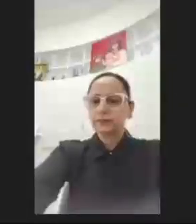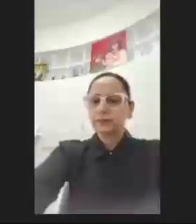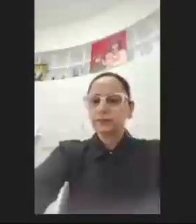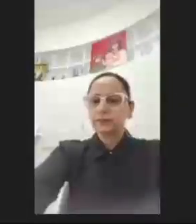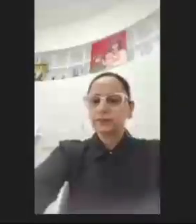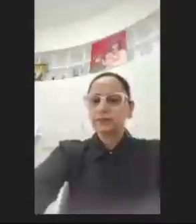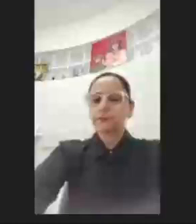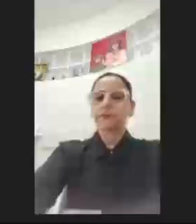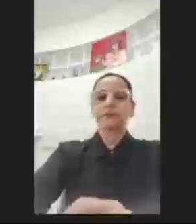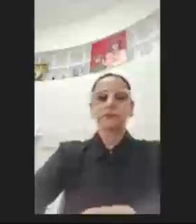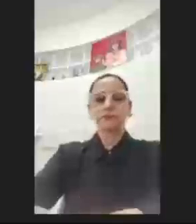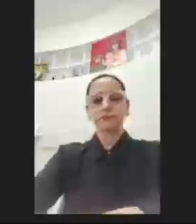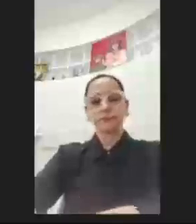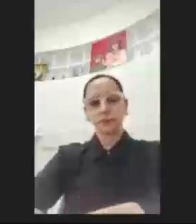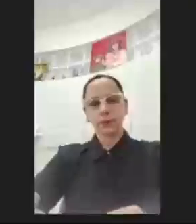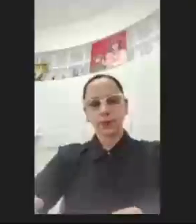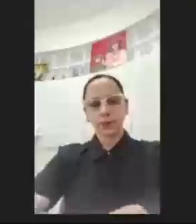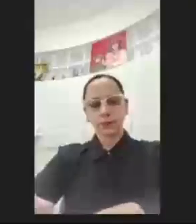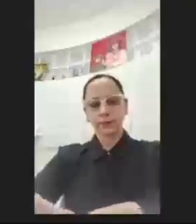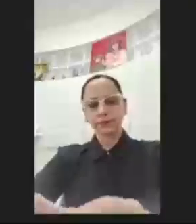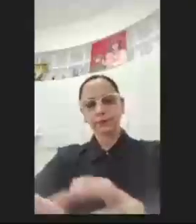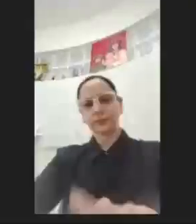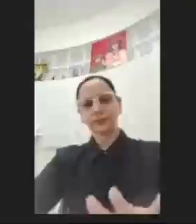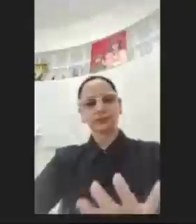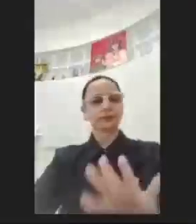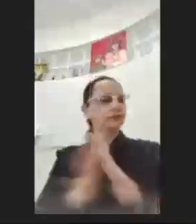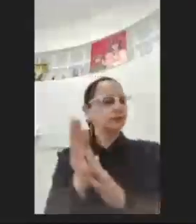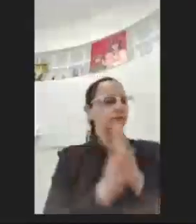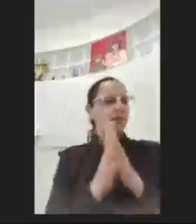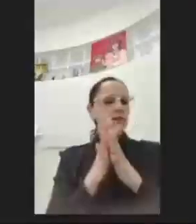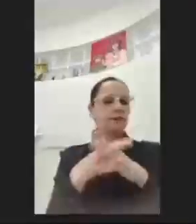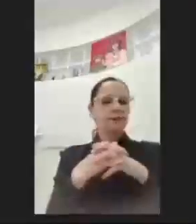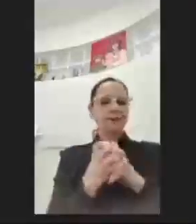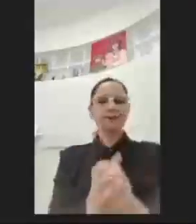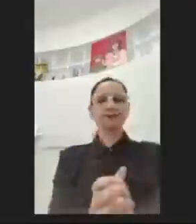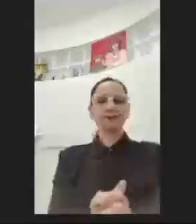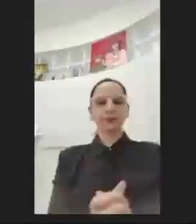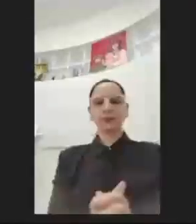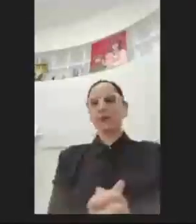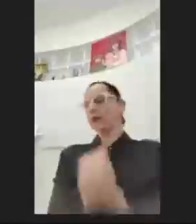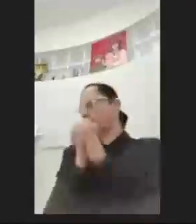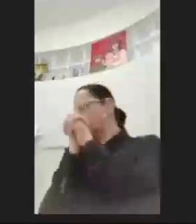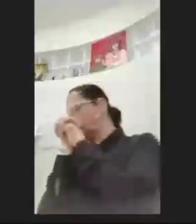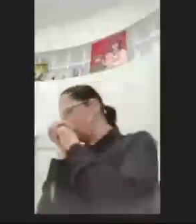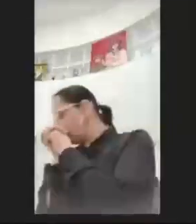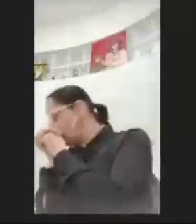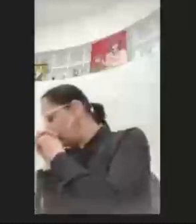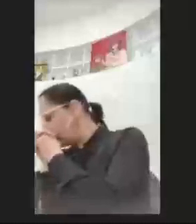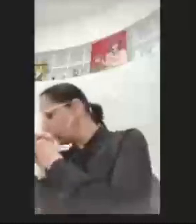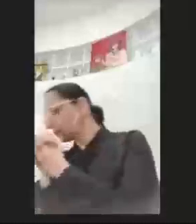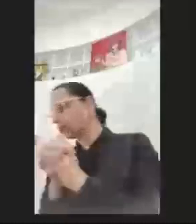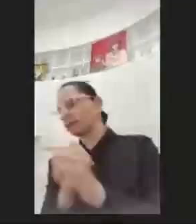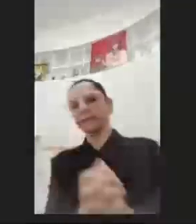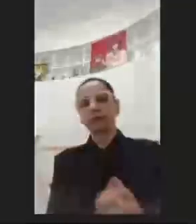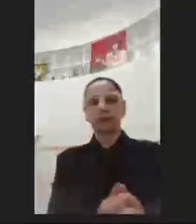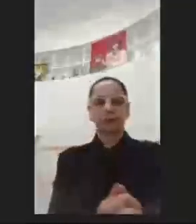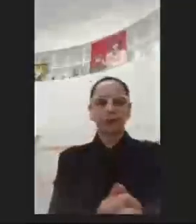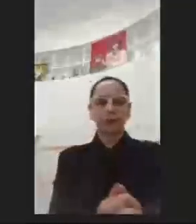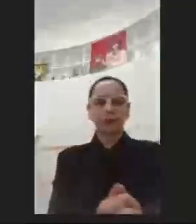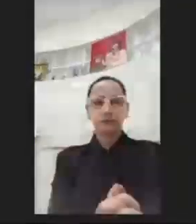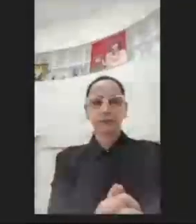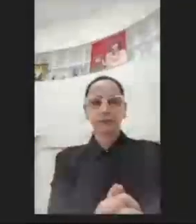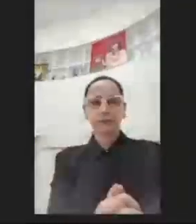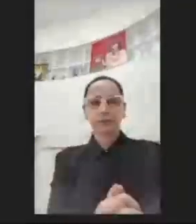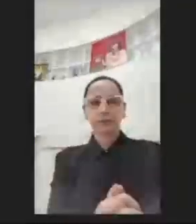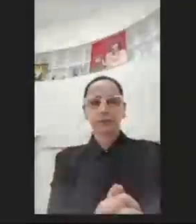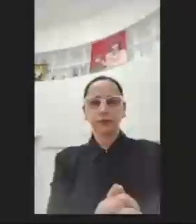acabam recebendo demandas de profissionais de saúde que também apresentam dúvidas ou precisam de orientação em relação a